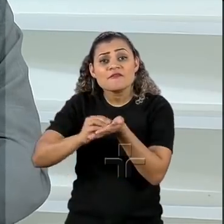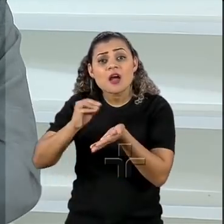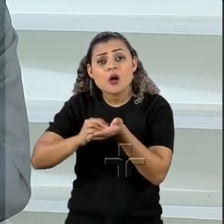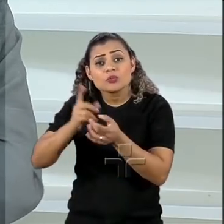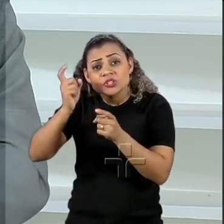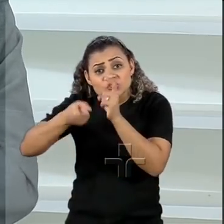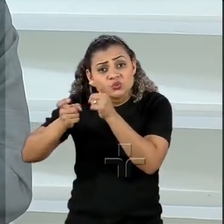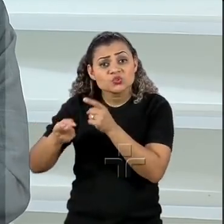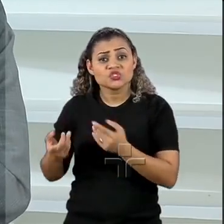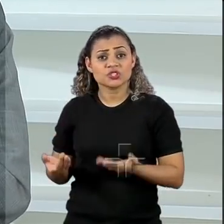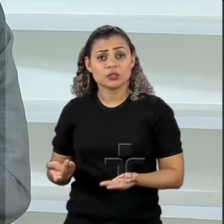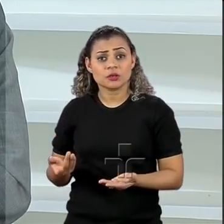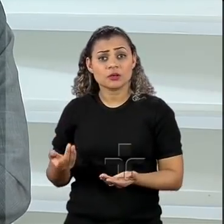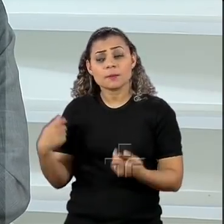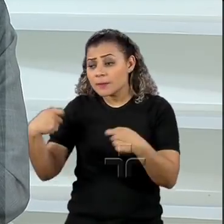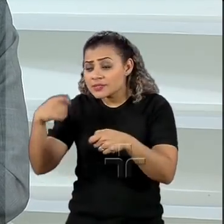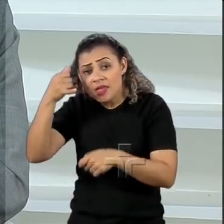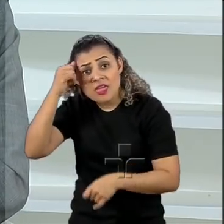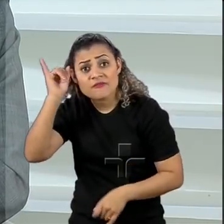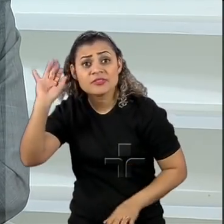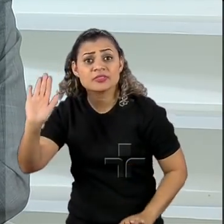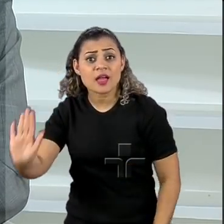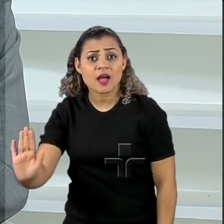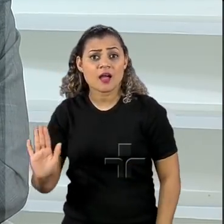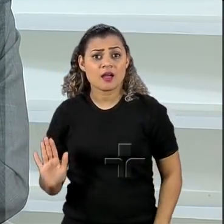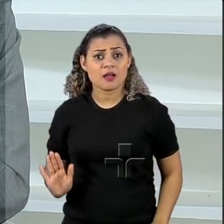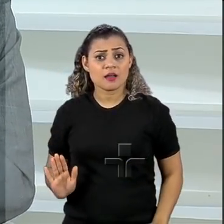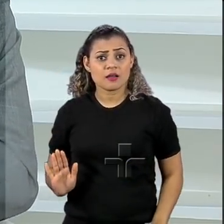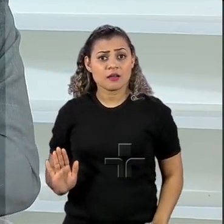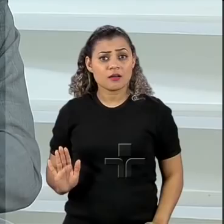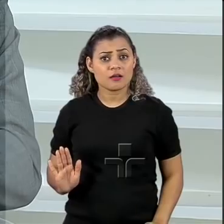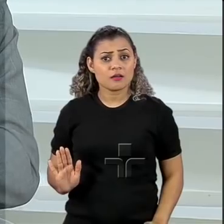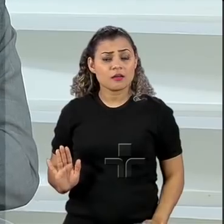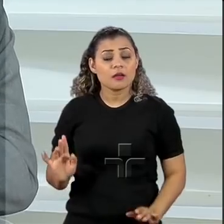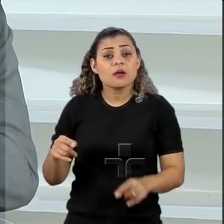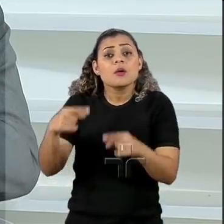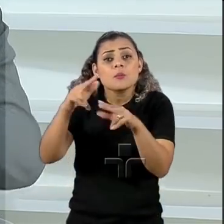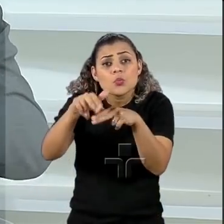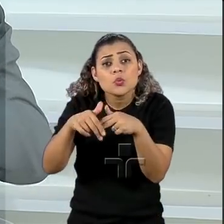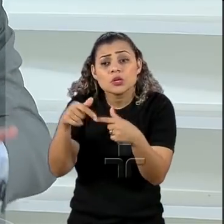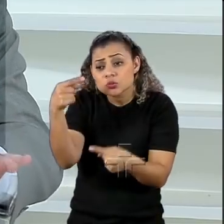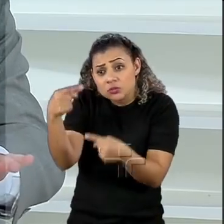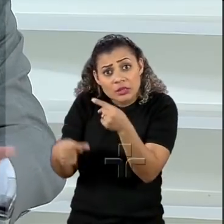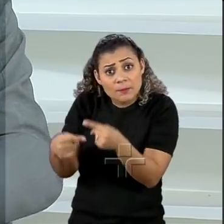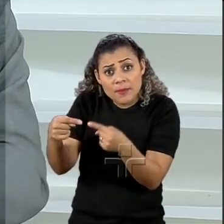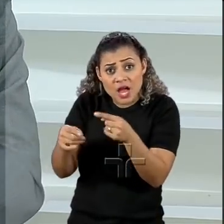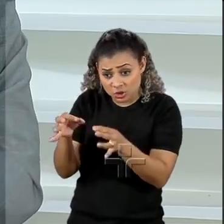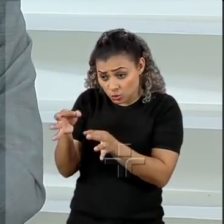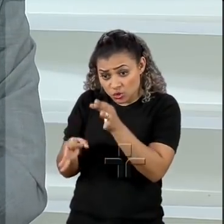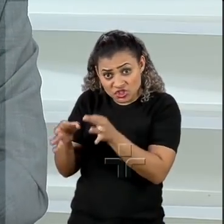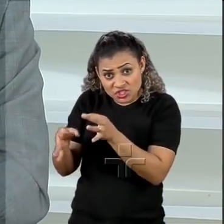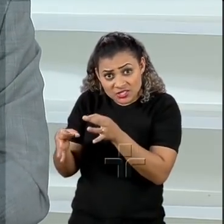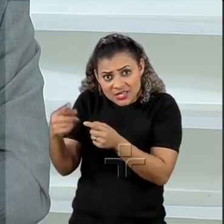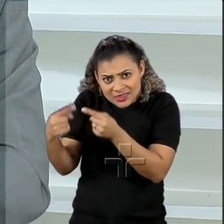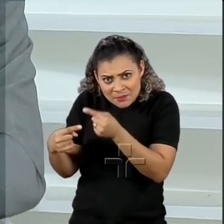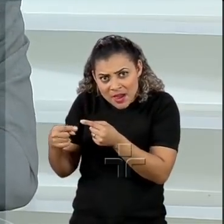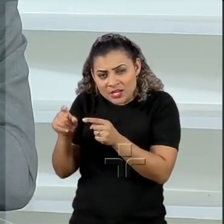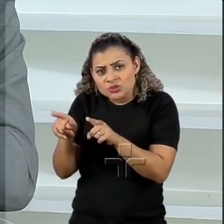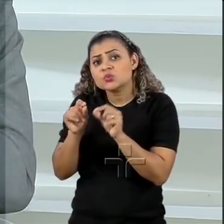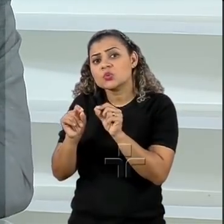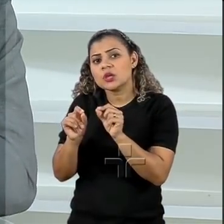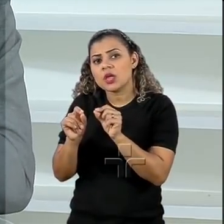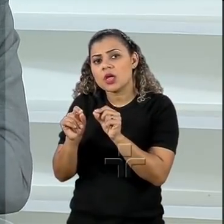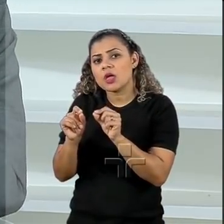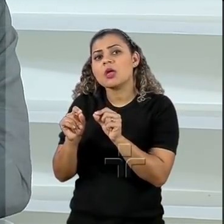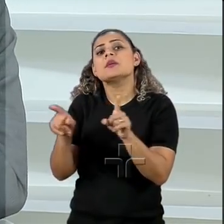dessa dramaticidade que nós estamos vencendo hoje. Então, o debate não só a questão da justiça, mas também a questão